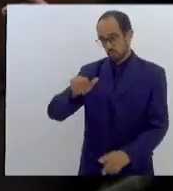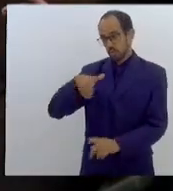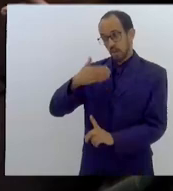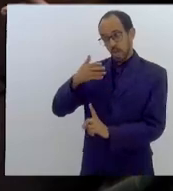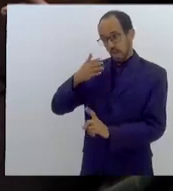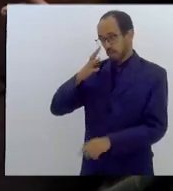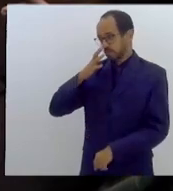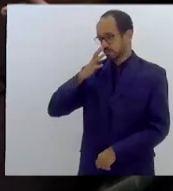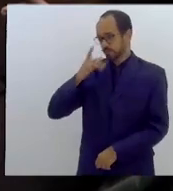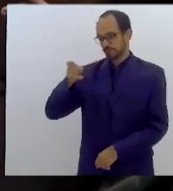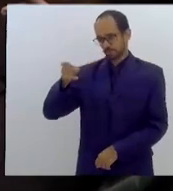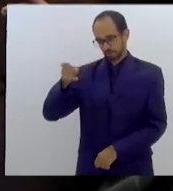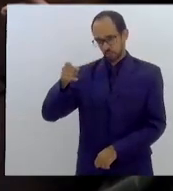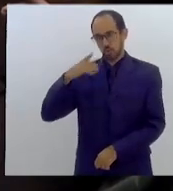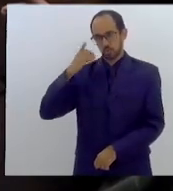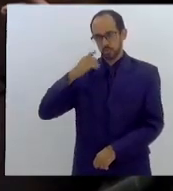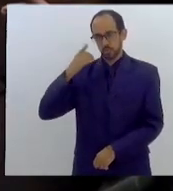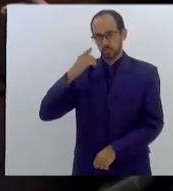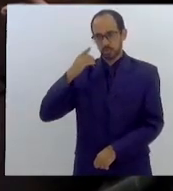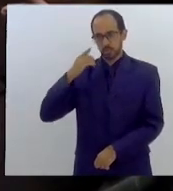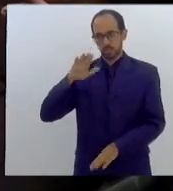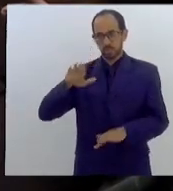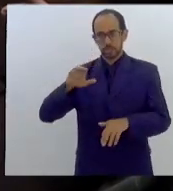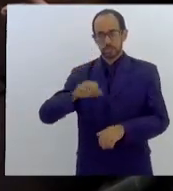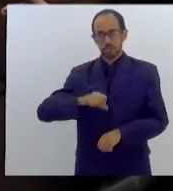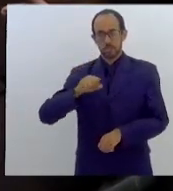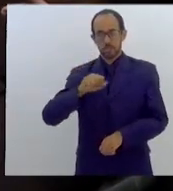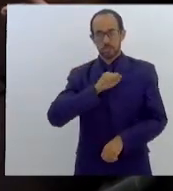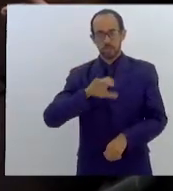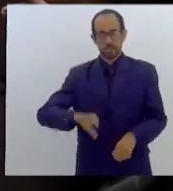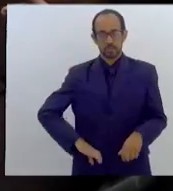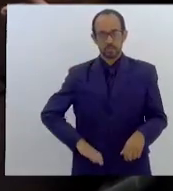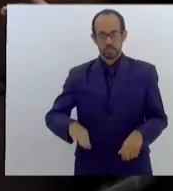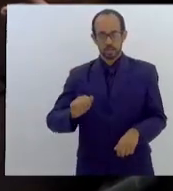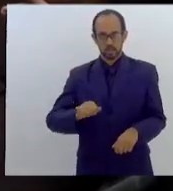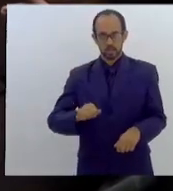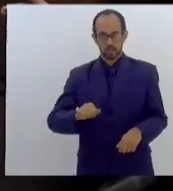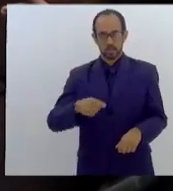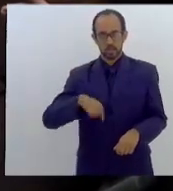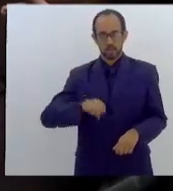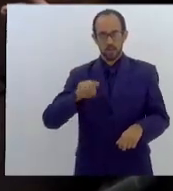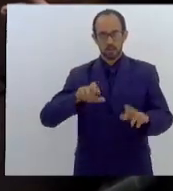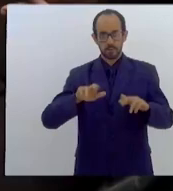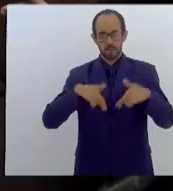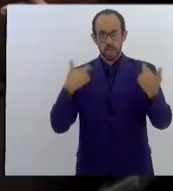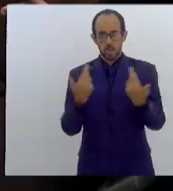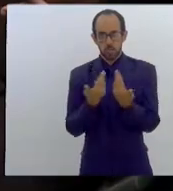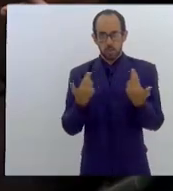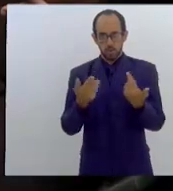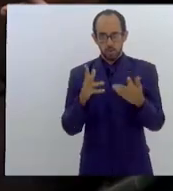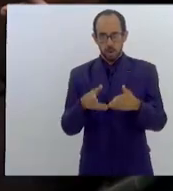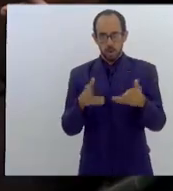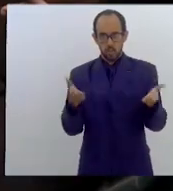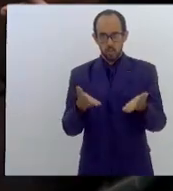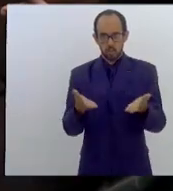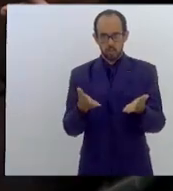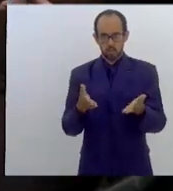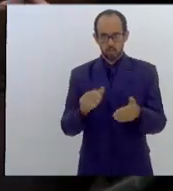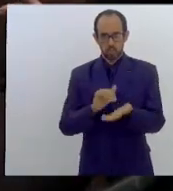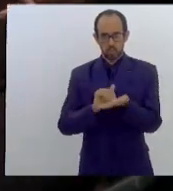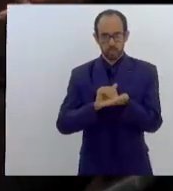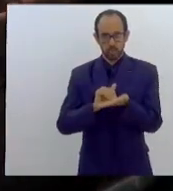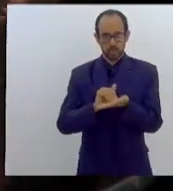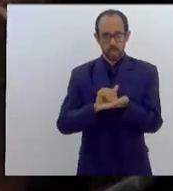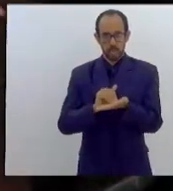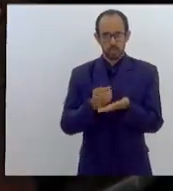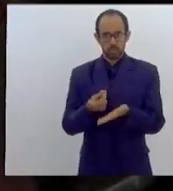deputado, sempre te respeitei, mas quando o André senta numa reunião como hoje, lá com o secretário de Fazenda, com os